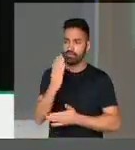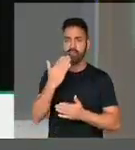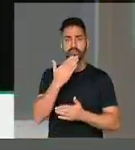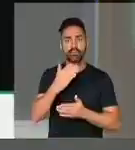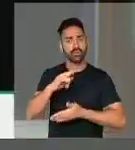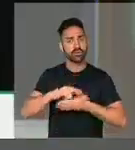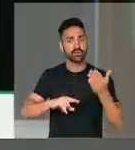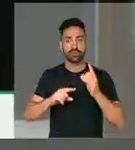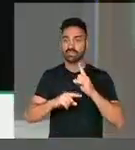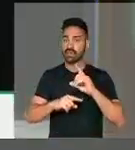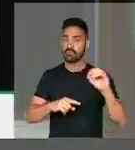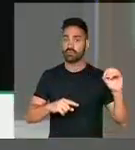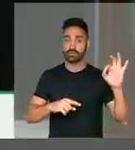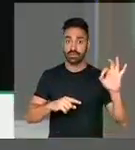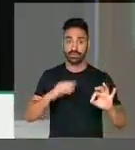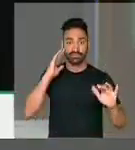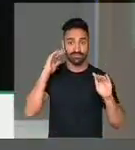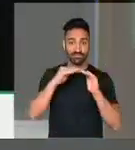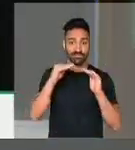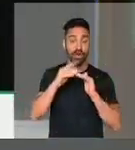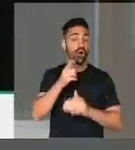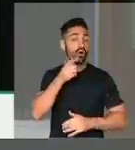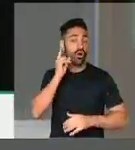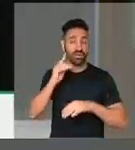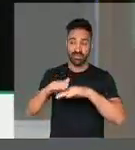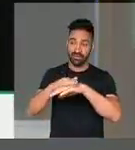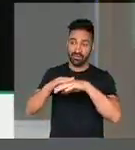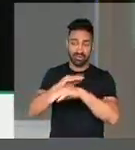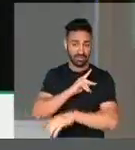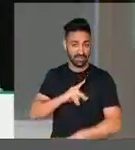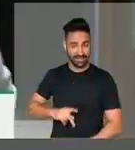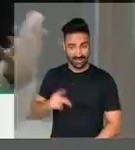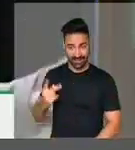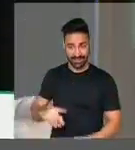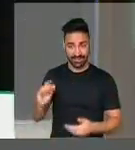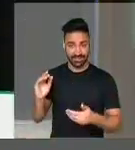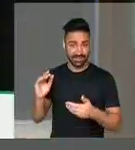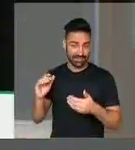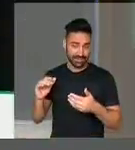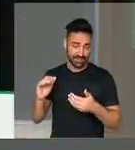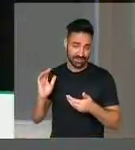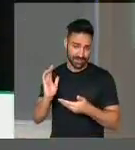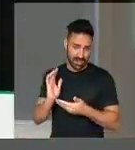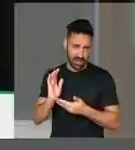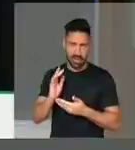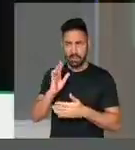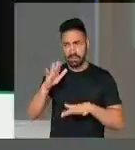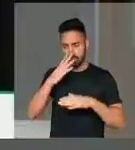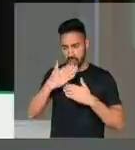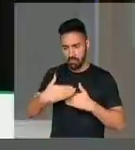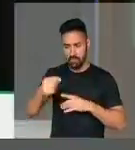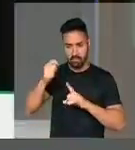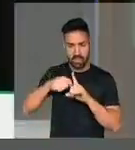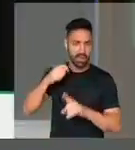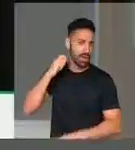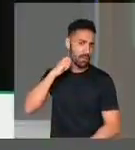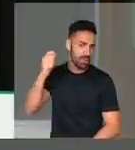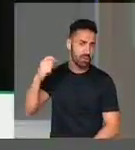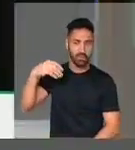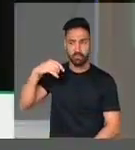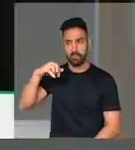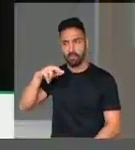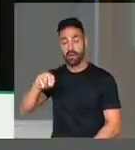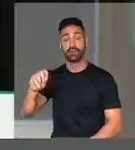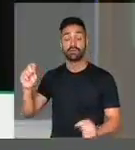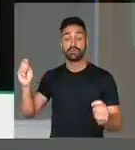parecer por unanimidade. Conversamos ontem mesmo com o presidente da Câmara para ver se agora, no mês de abril ou maio, a gente